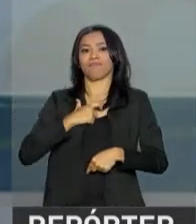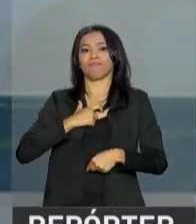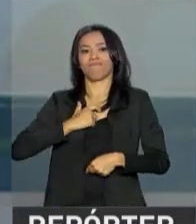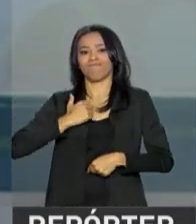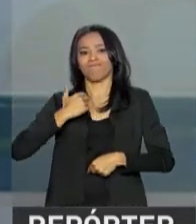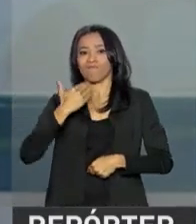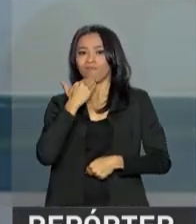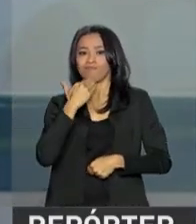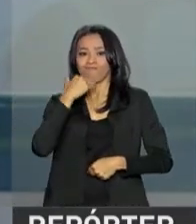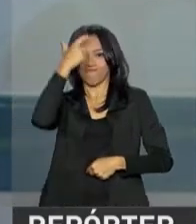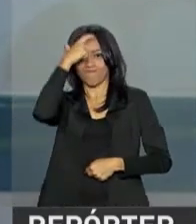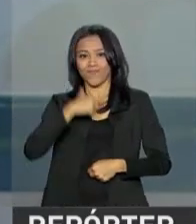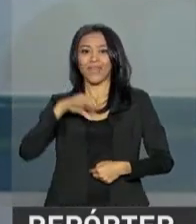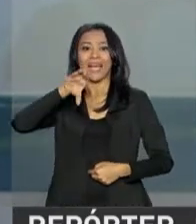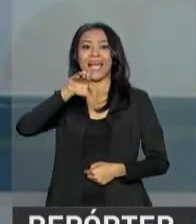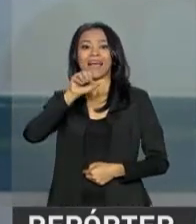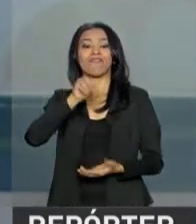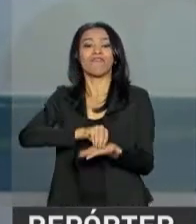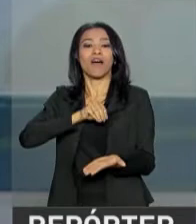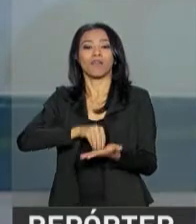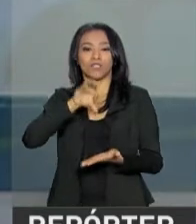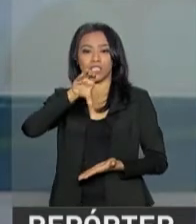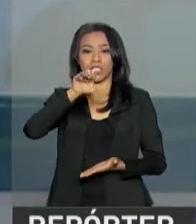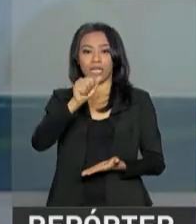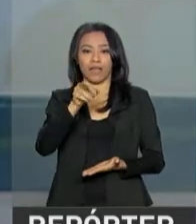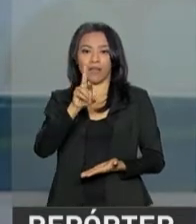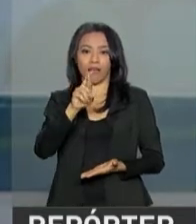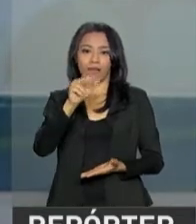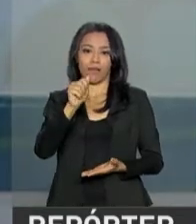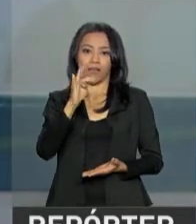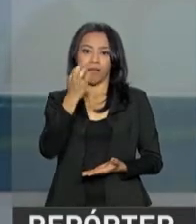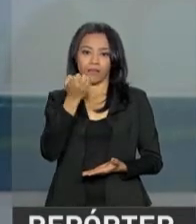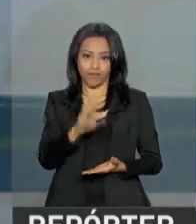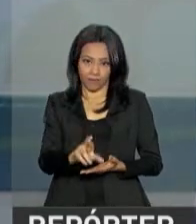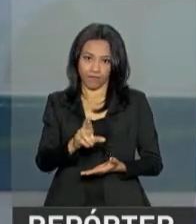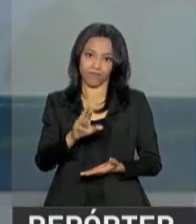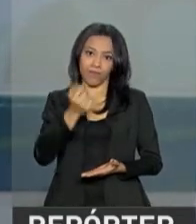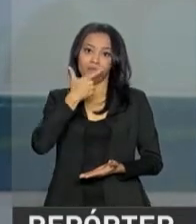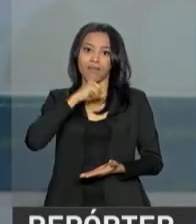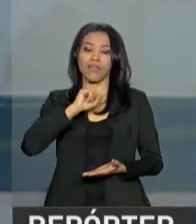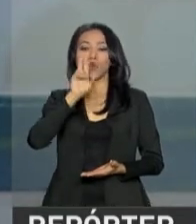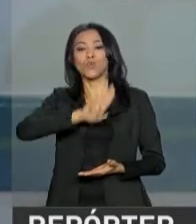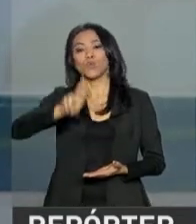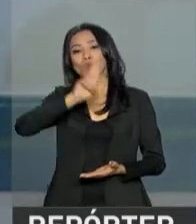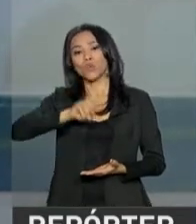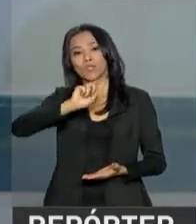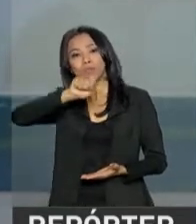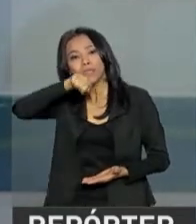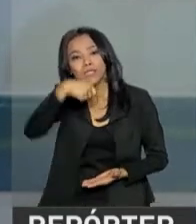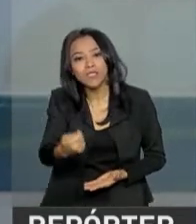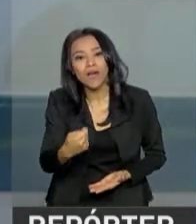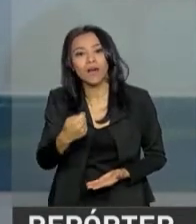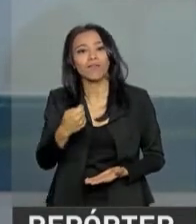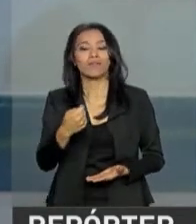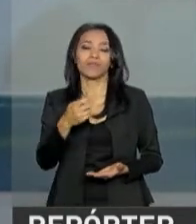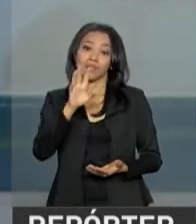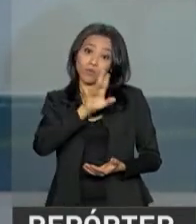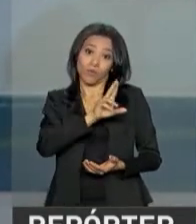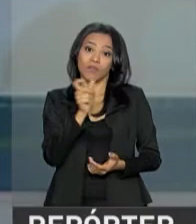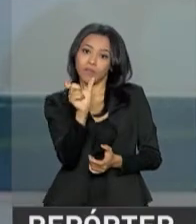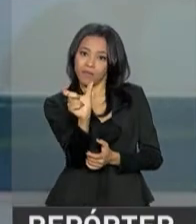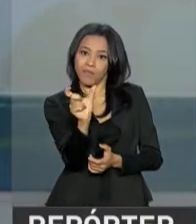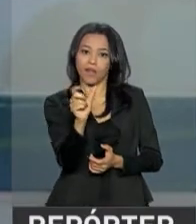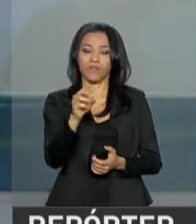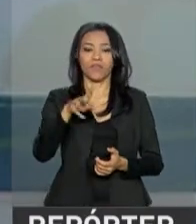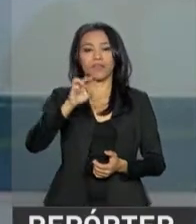utiliza a internet para desinformar com as chamadas na estréia no brasileiro sei que deus